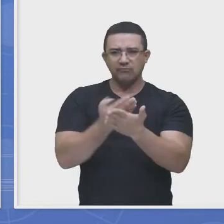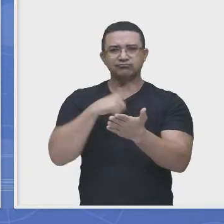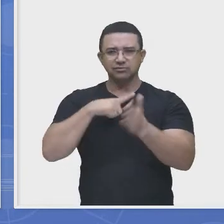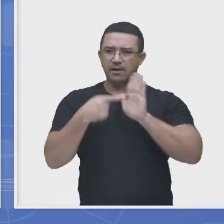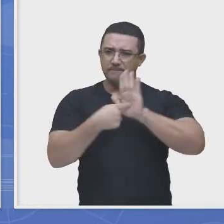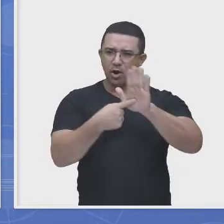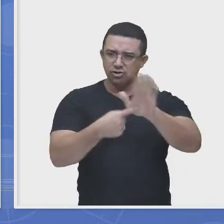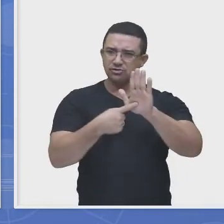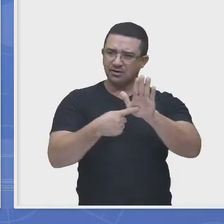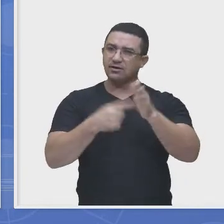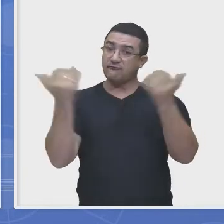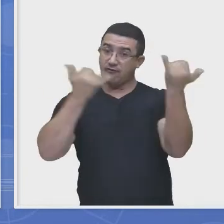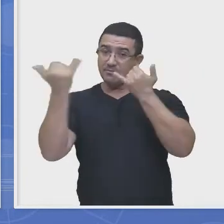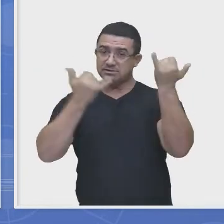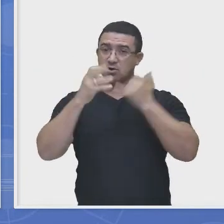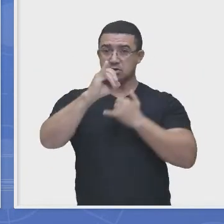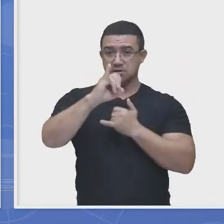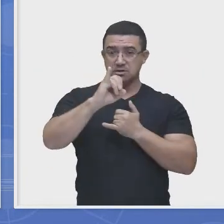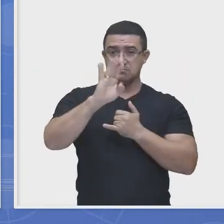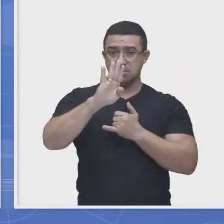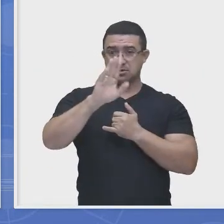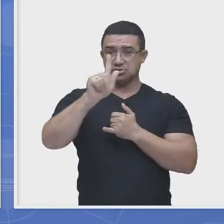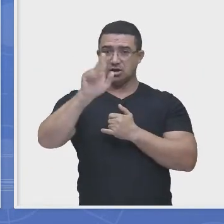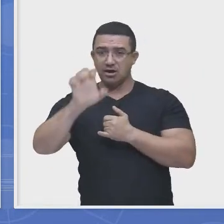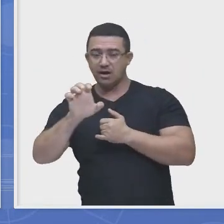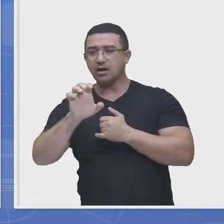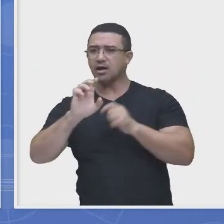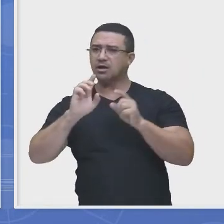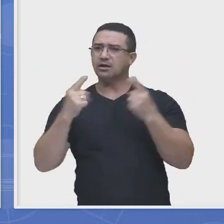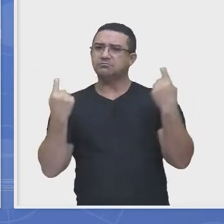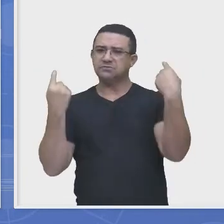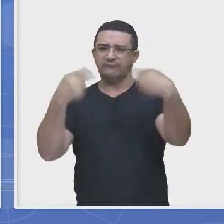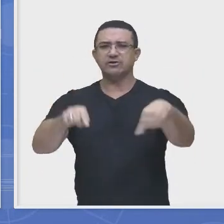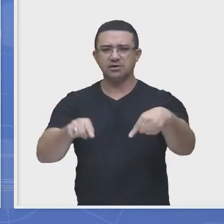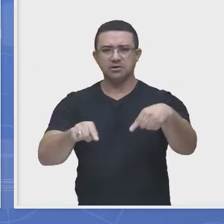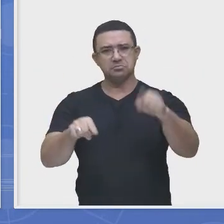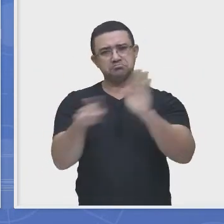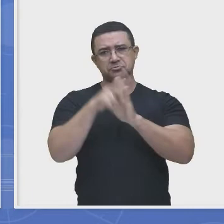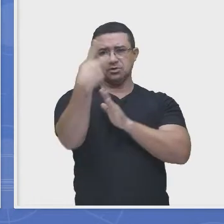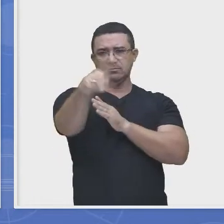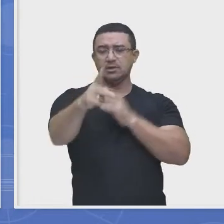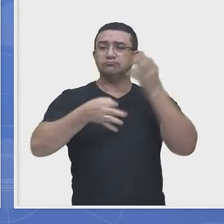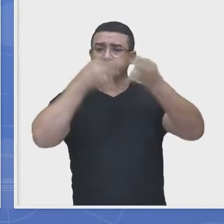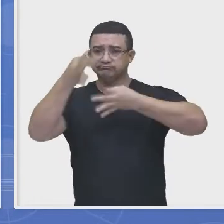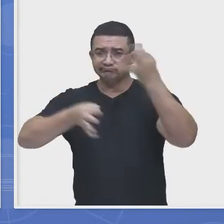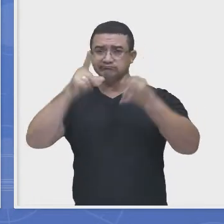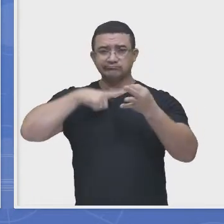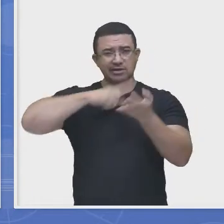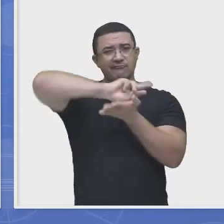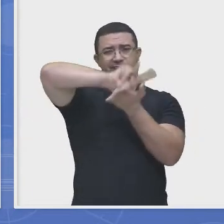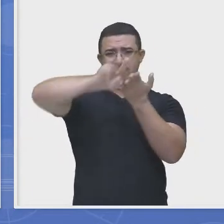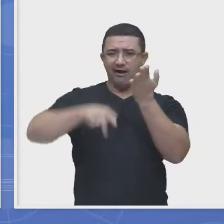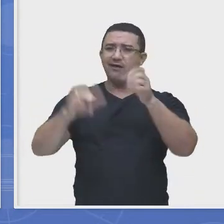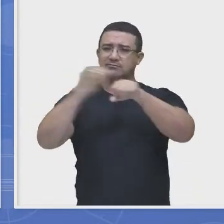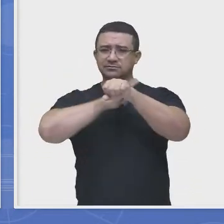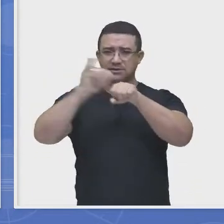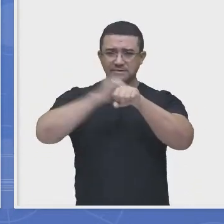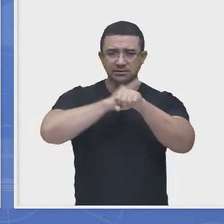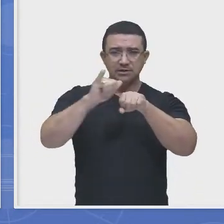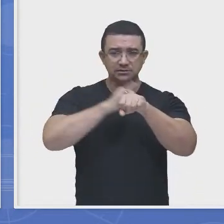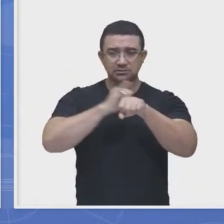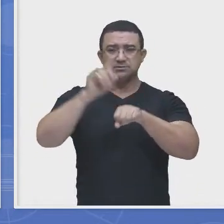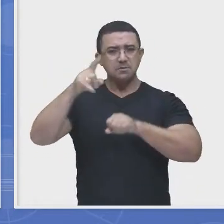IBGE, apresentar informações para defender esse ponto de vista. Então, há diversos mecanismos e o que é mais importante?